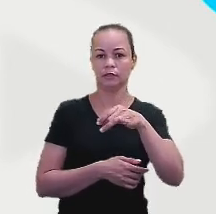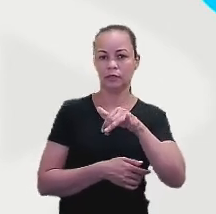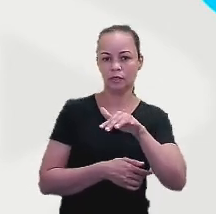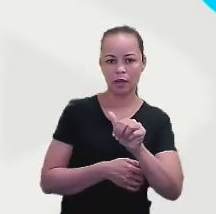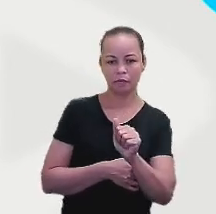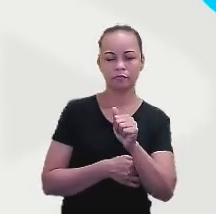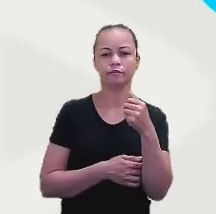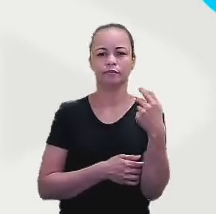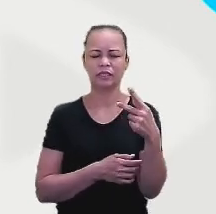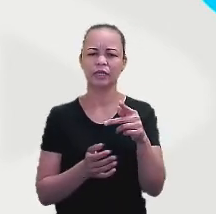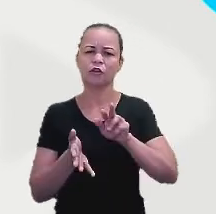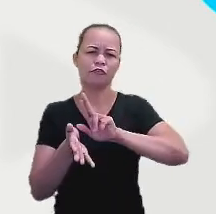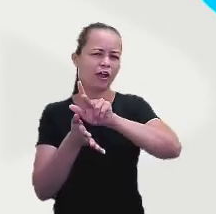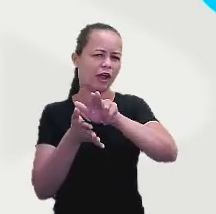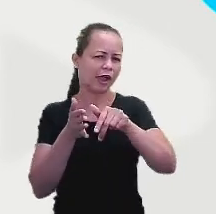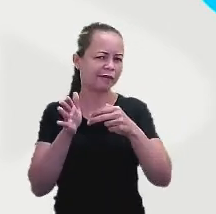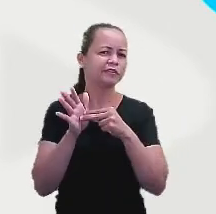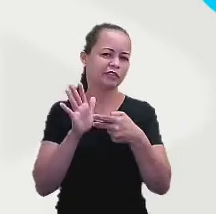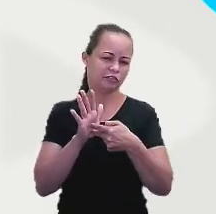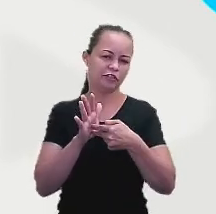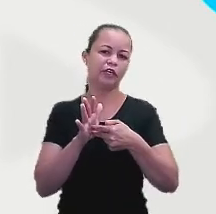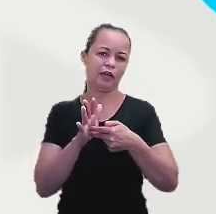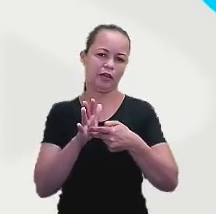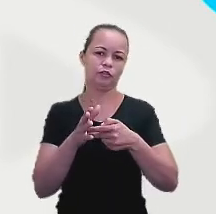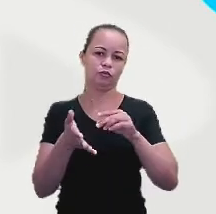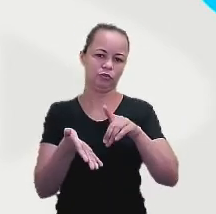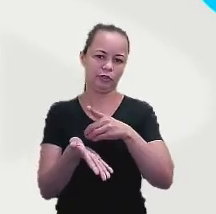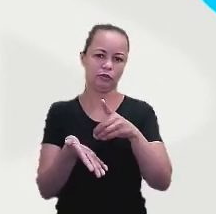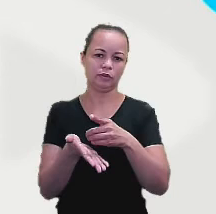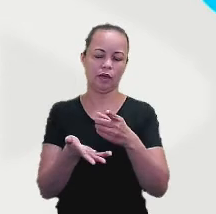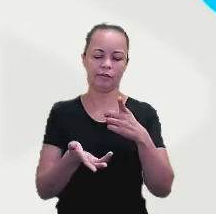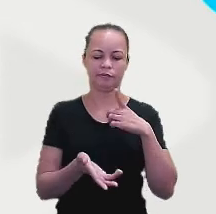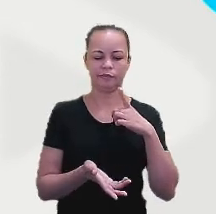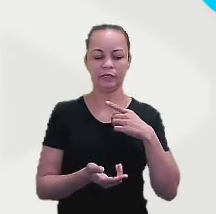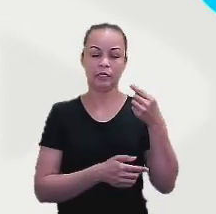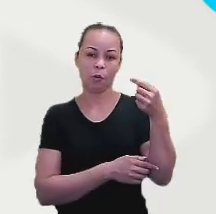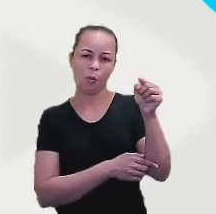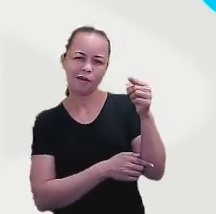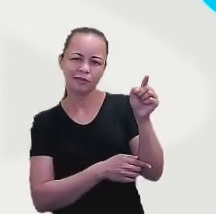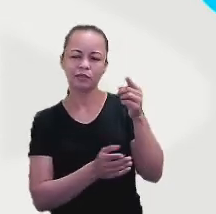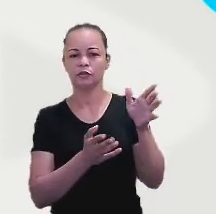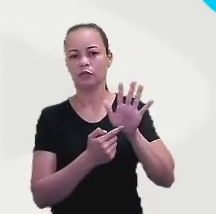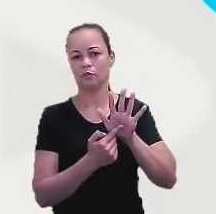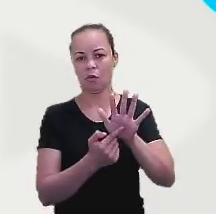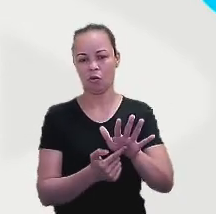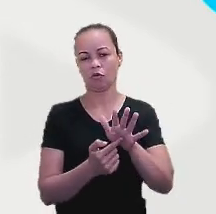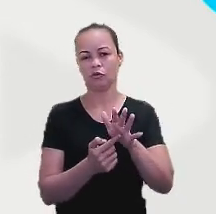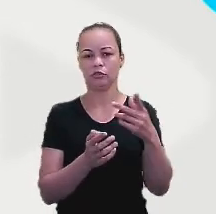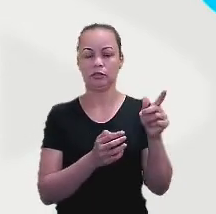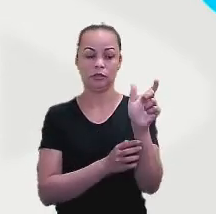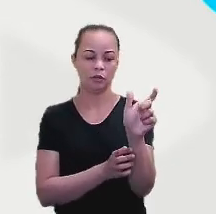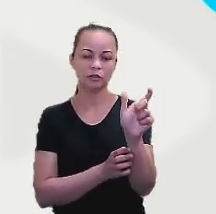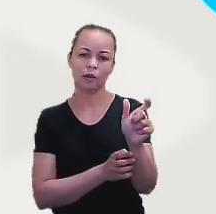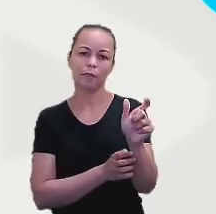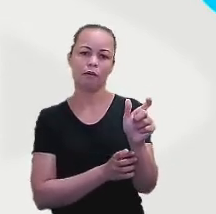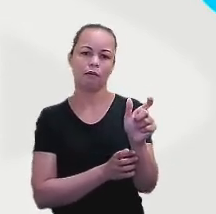o dicionário trouxe diversos significados. Então, como eu disse, temos o acento que diz respeito aí à entonação da palavra,